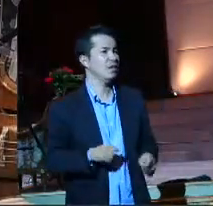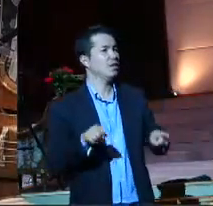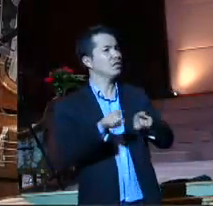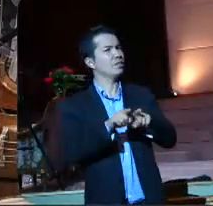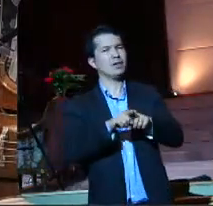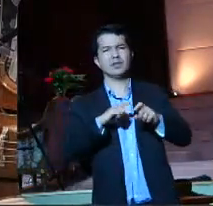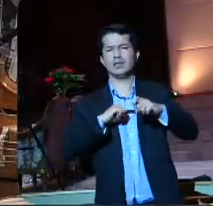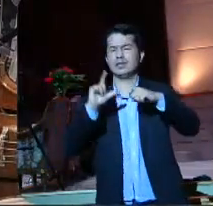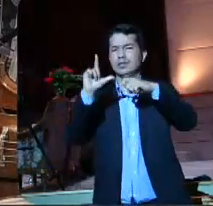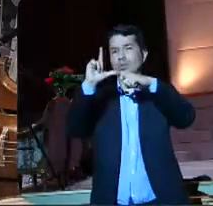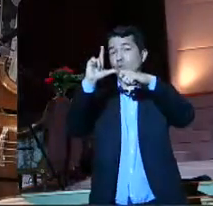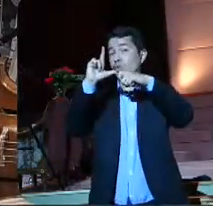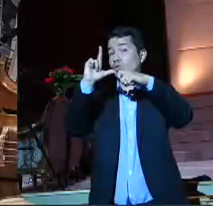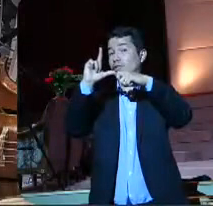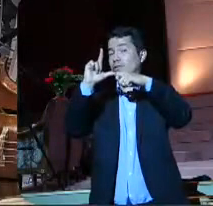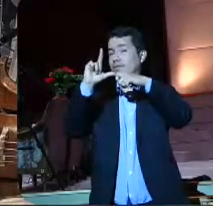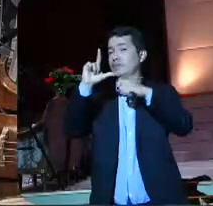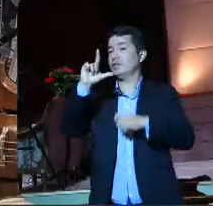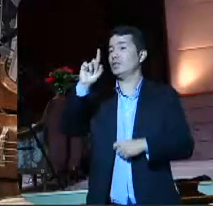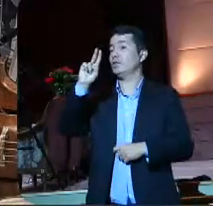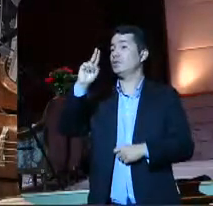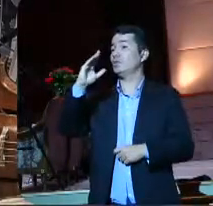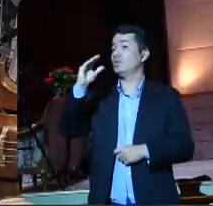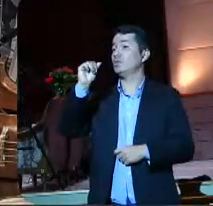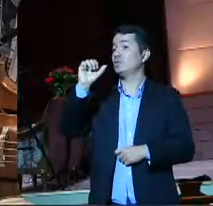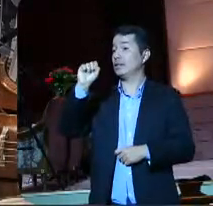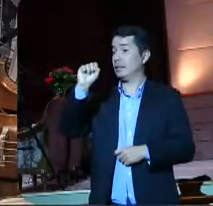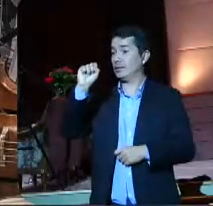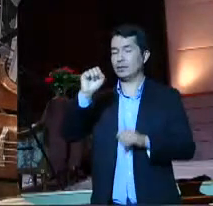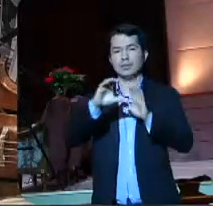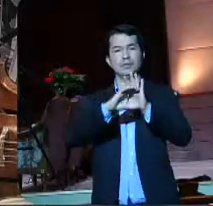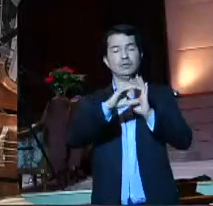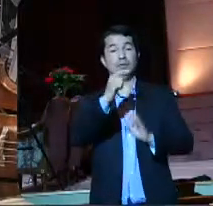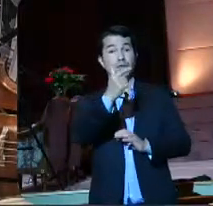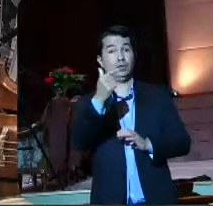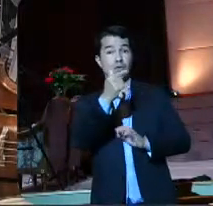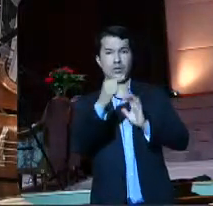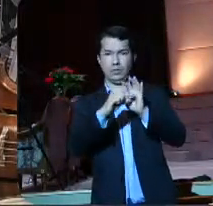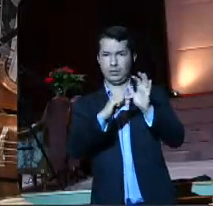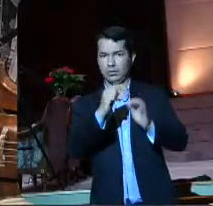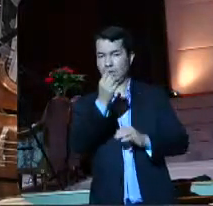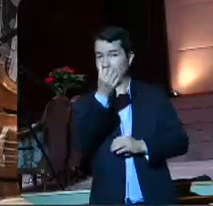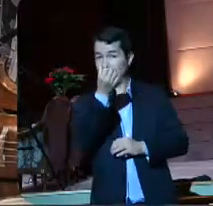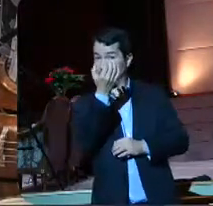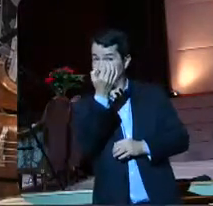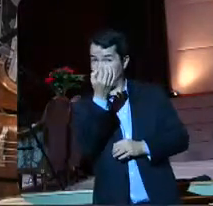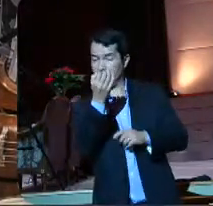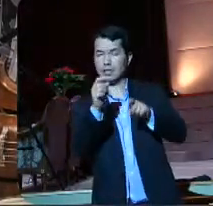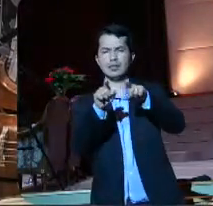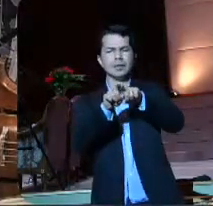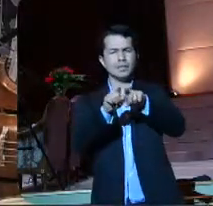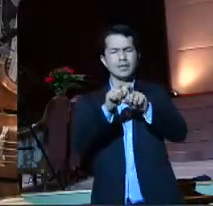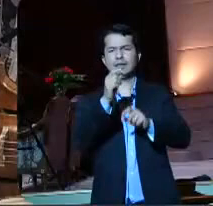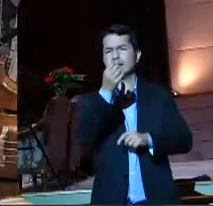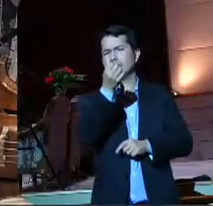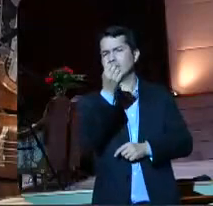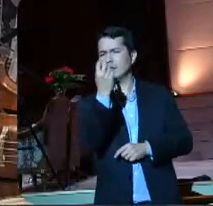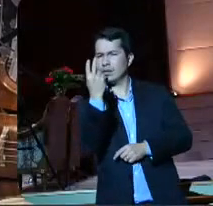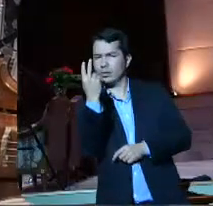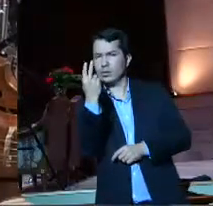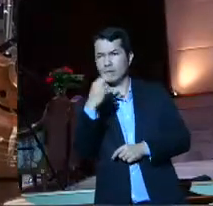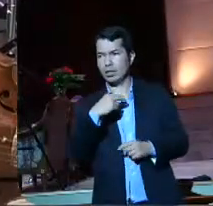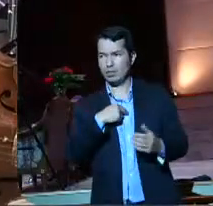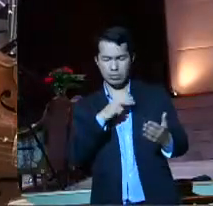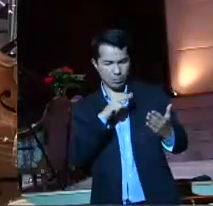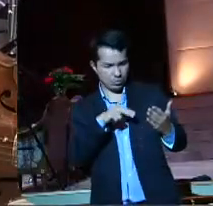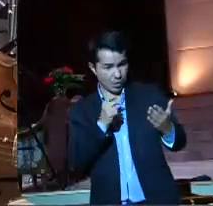22, versículos 60 a 62. E aí a gente vai ver uma cena lindíssima. Para mim é uma cena